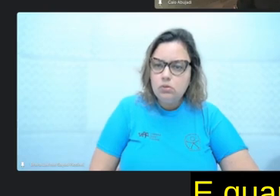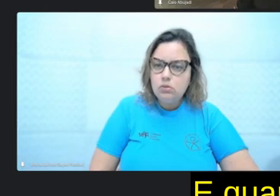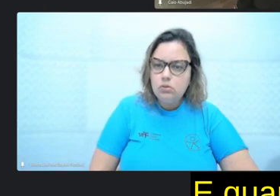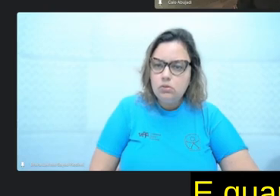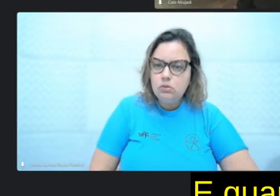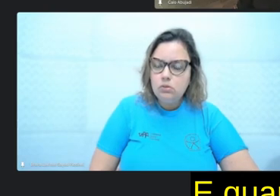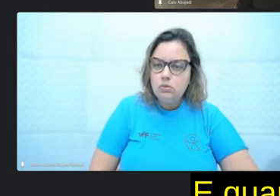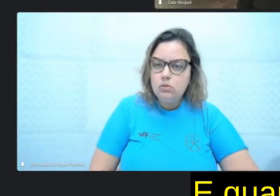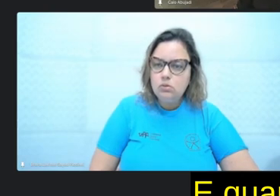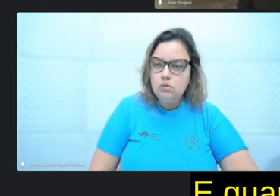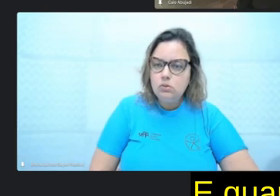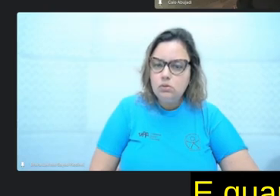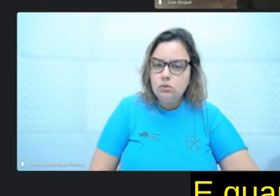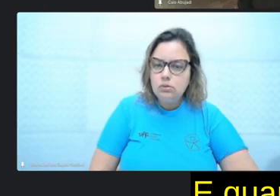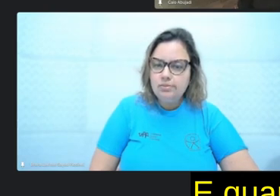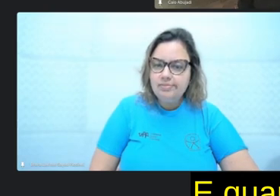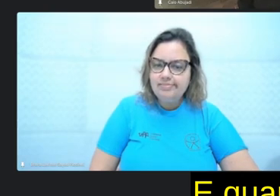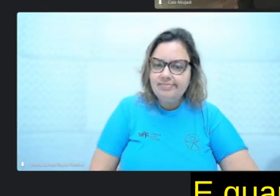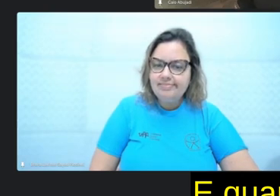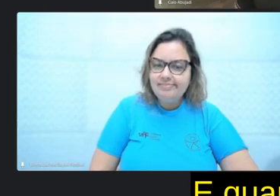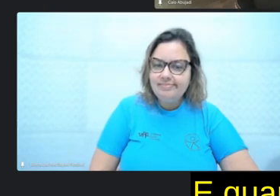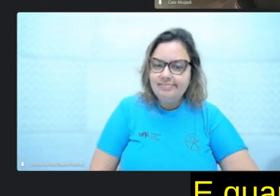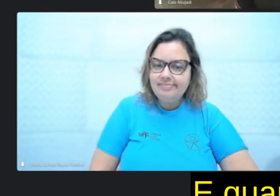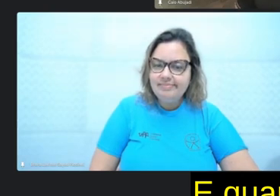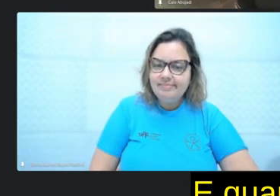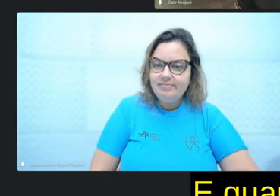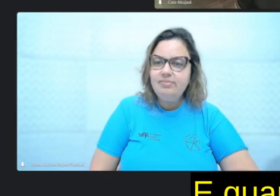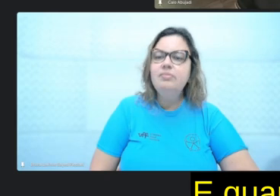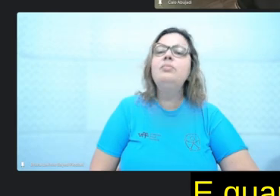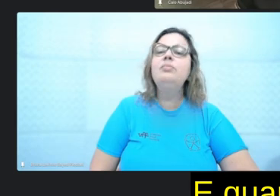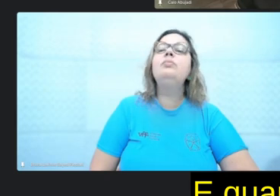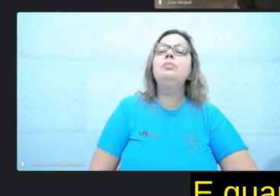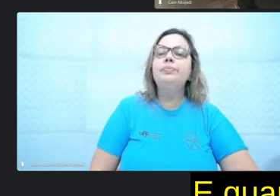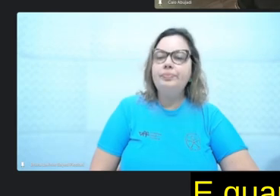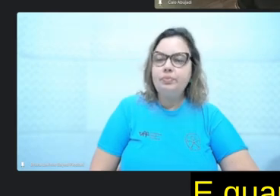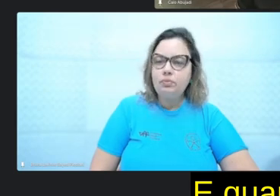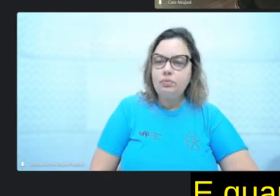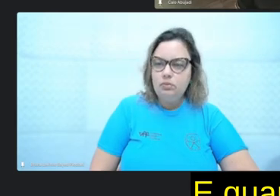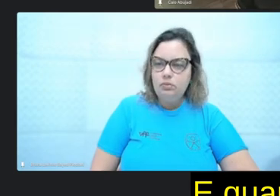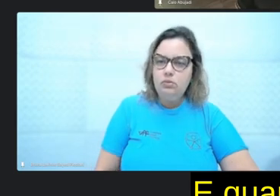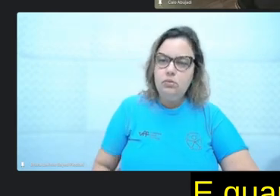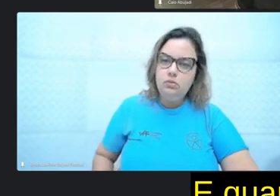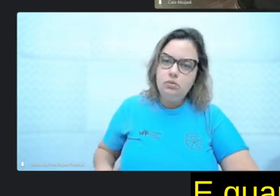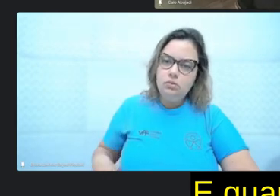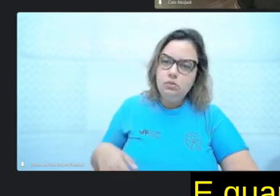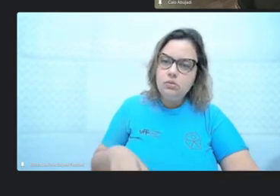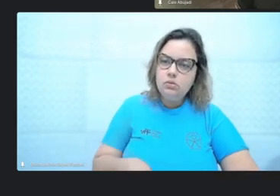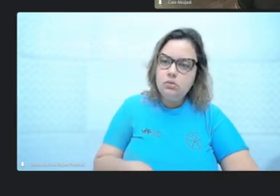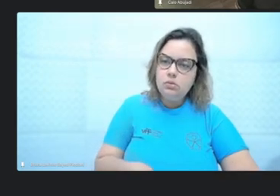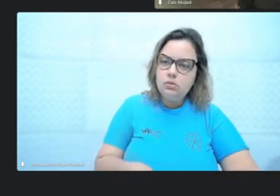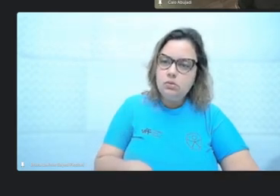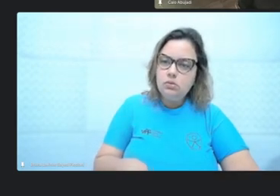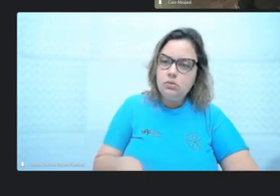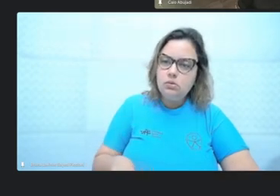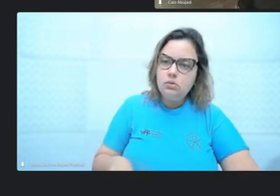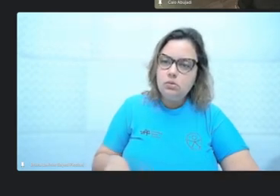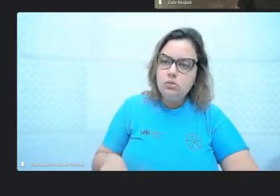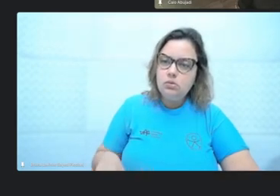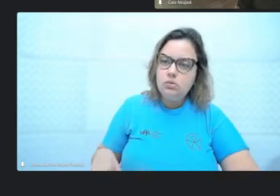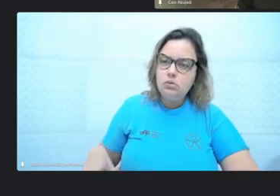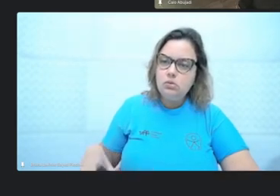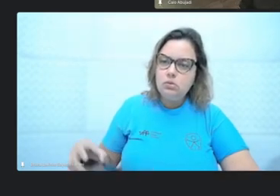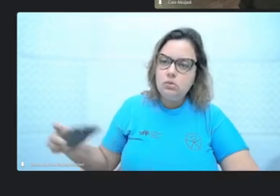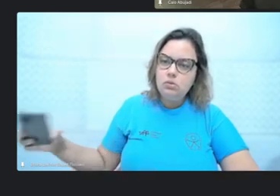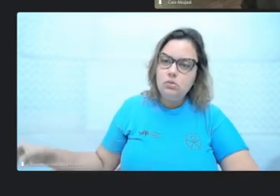diagnóstico, é emocionante ver assim o quanto eles se emocionam, porque eles